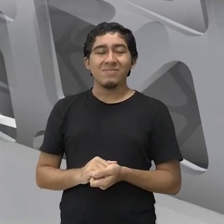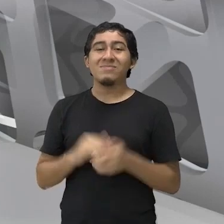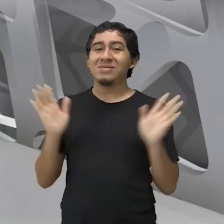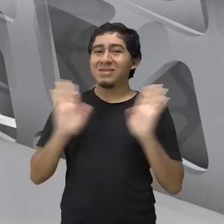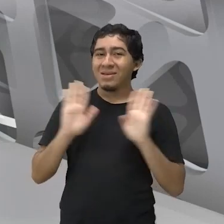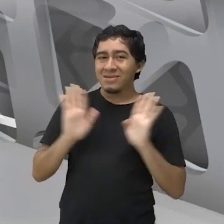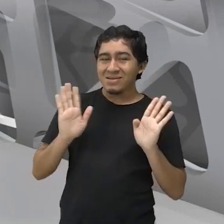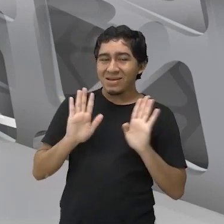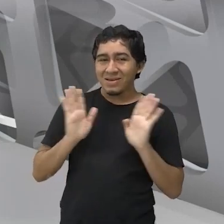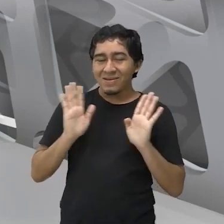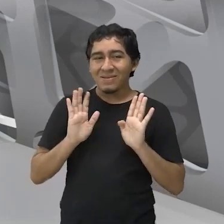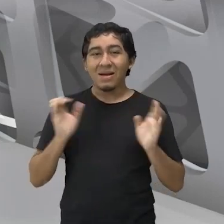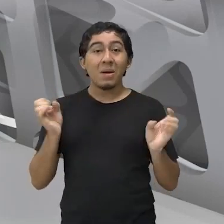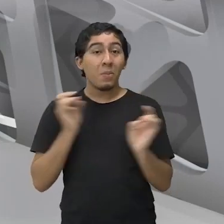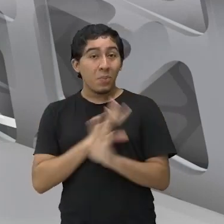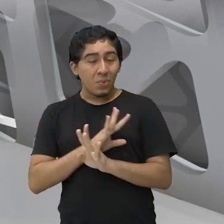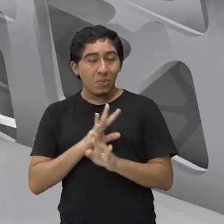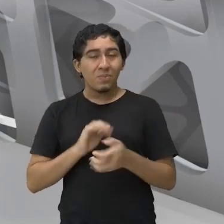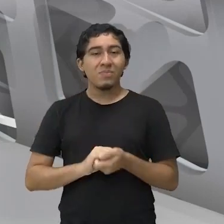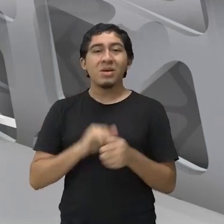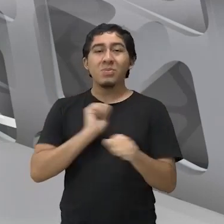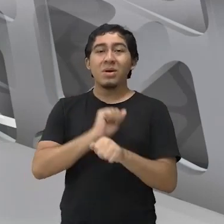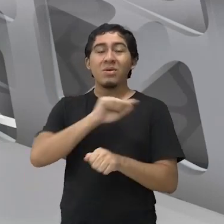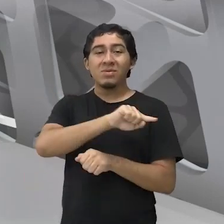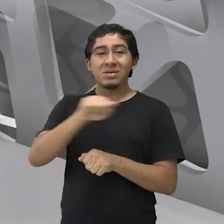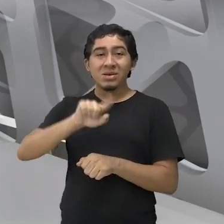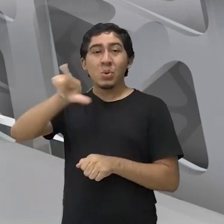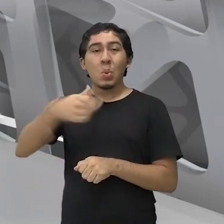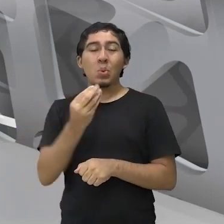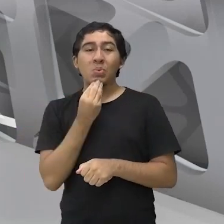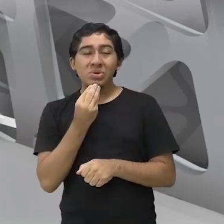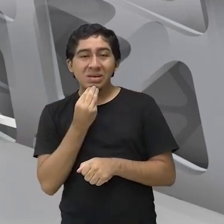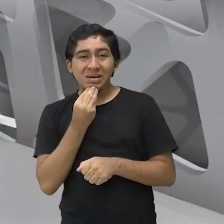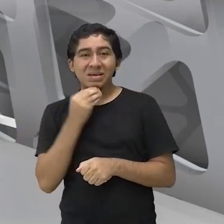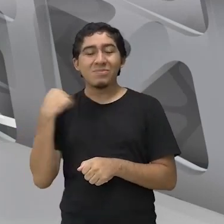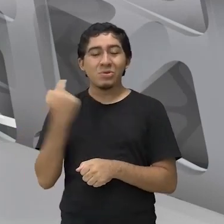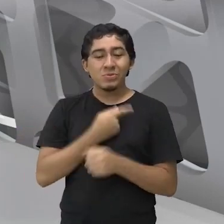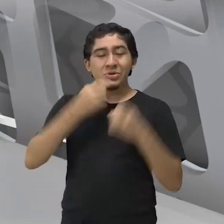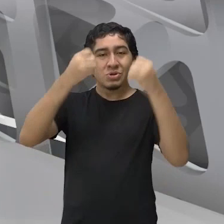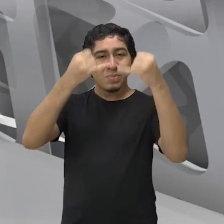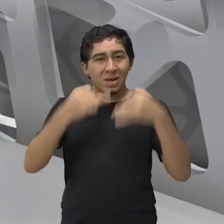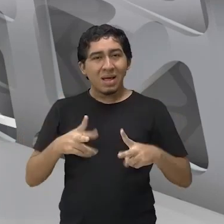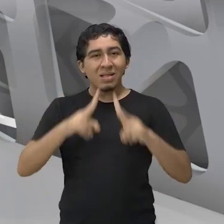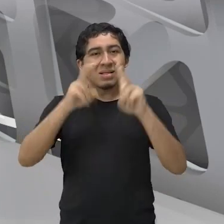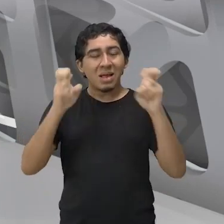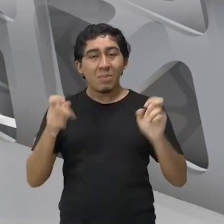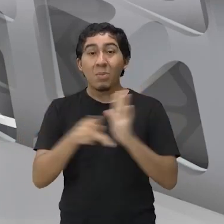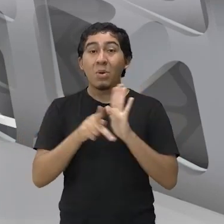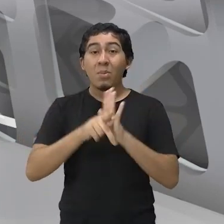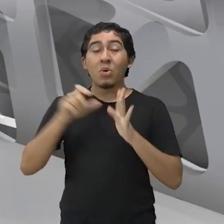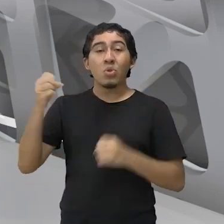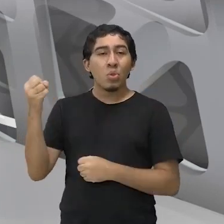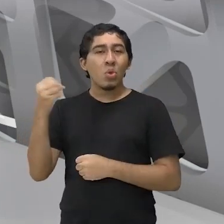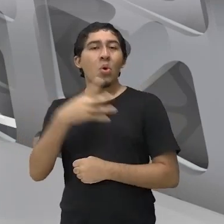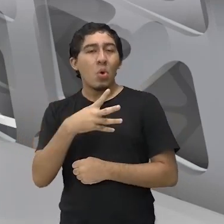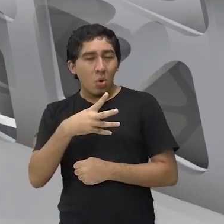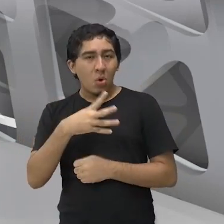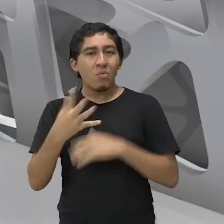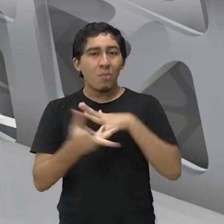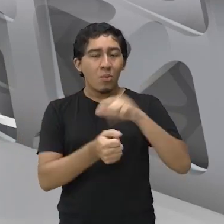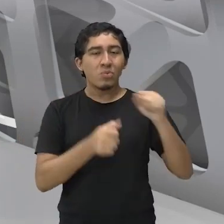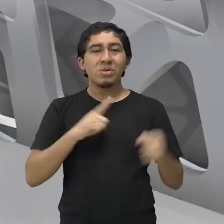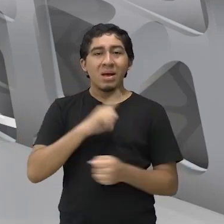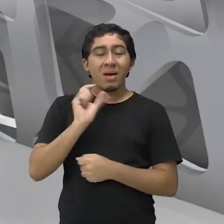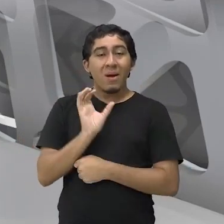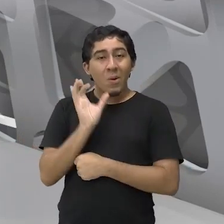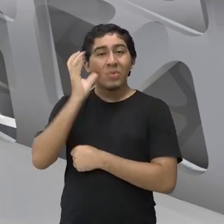se despede por aqui e aguardo vocês aí numa próxima revisão para a gente falar sobre essa nova fase que o mundo